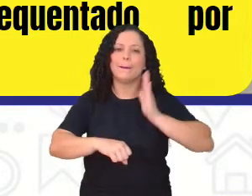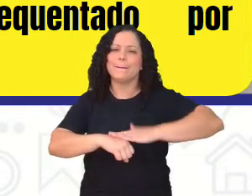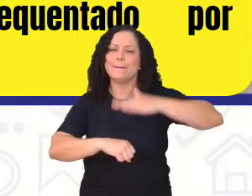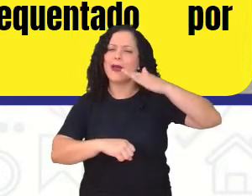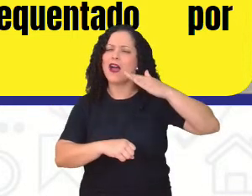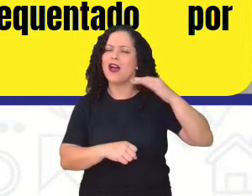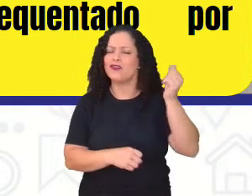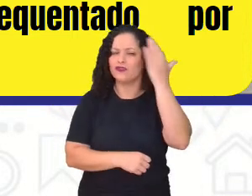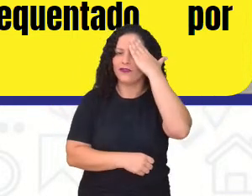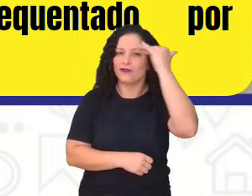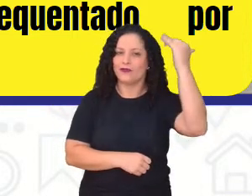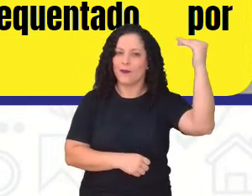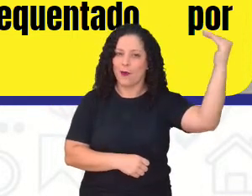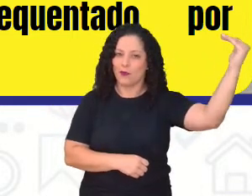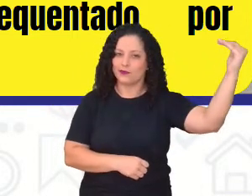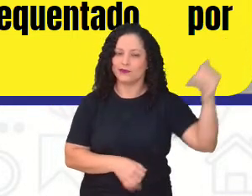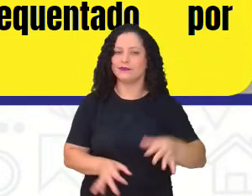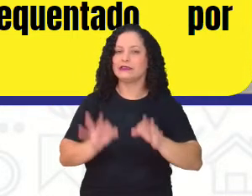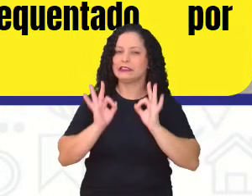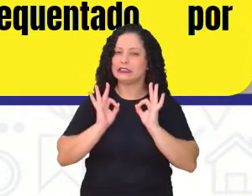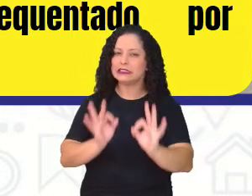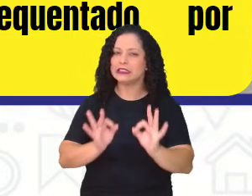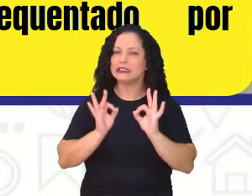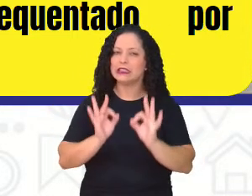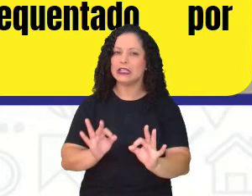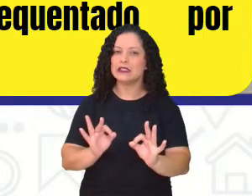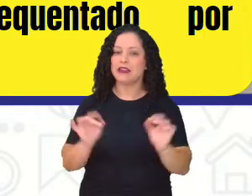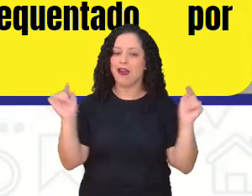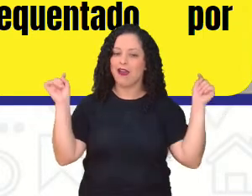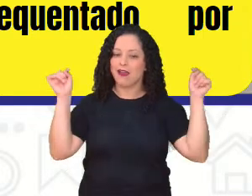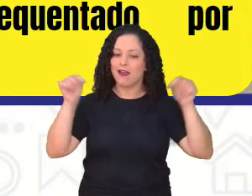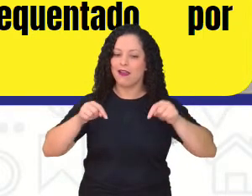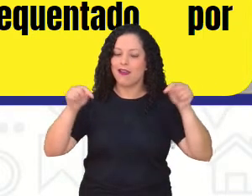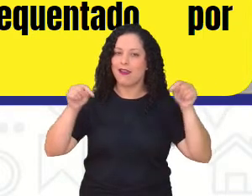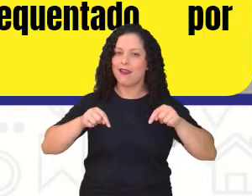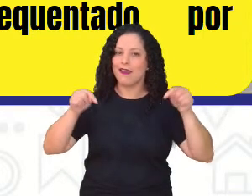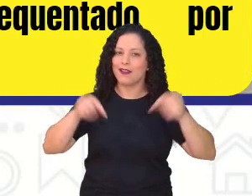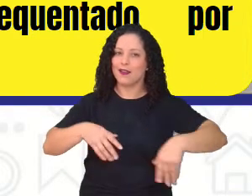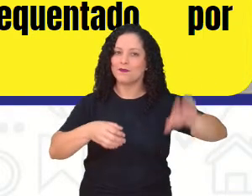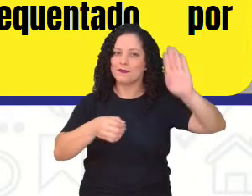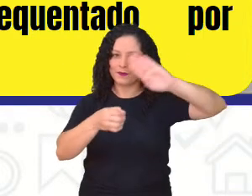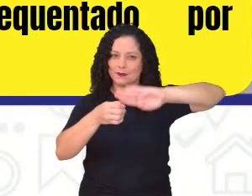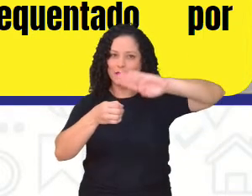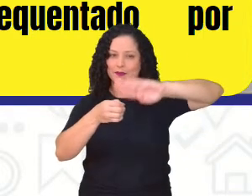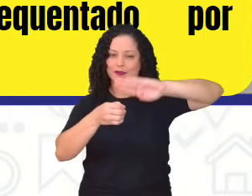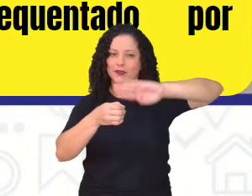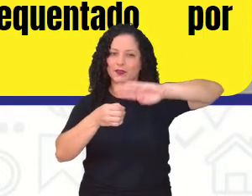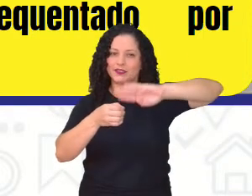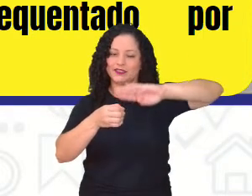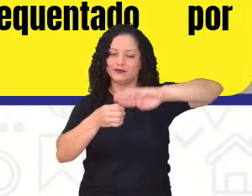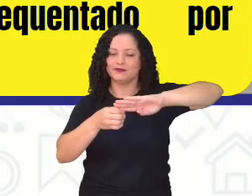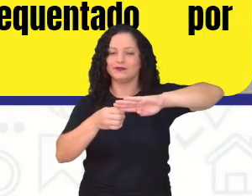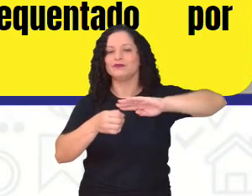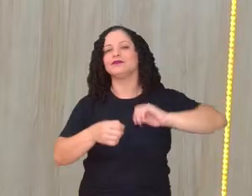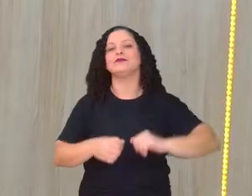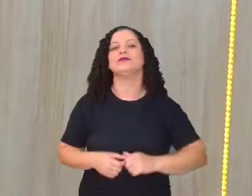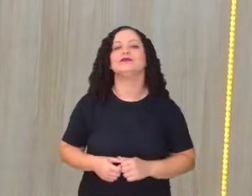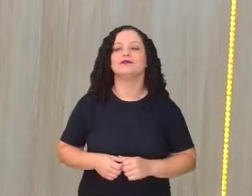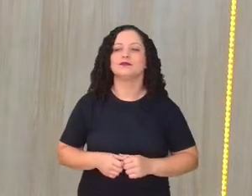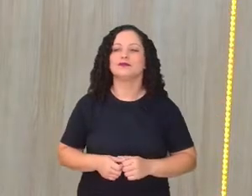né, a gente com certeza apontaria o território da Babilônia, certo? Então,